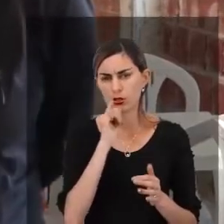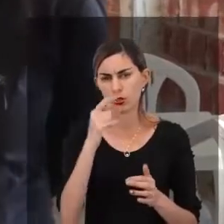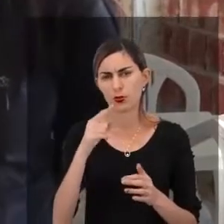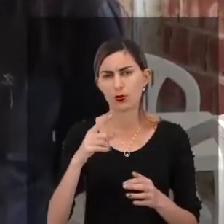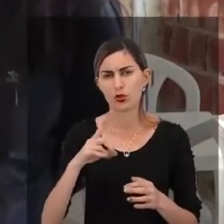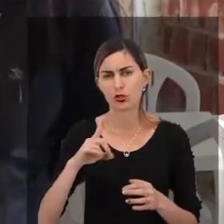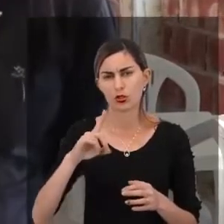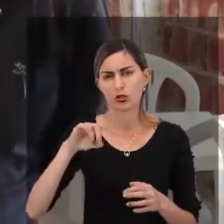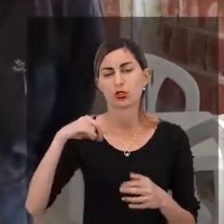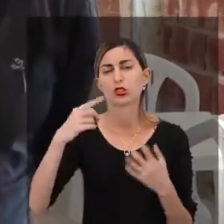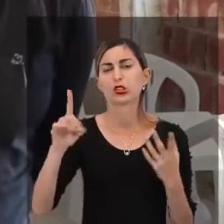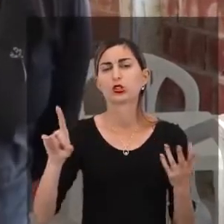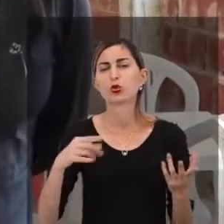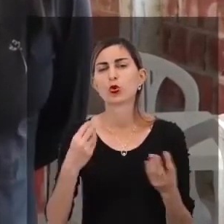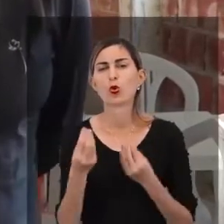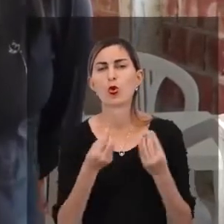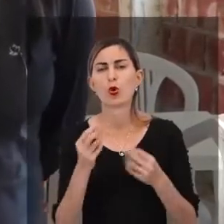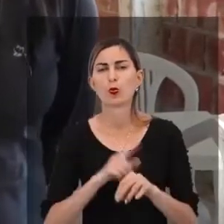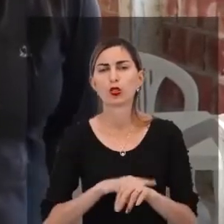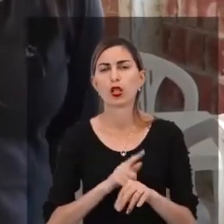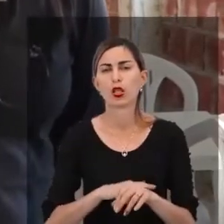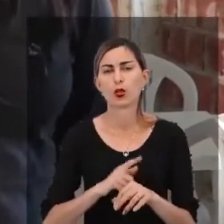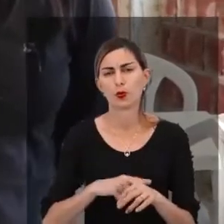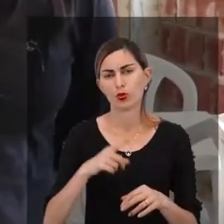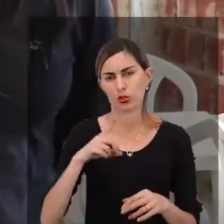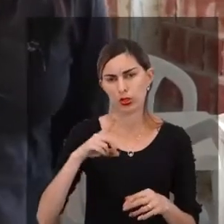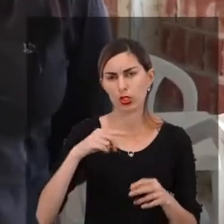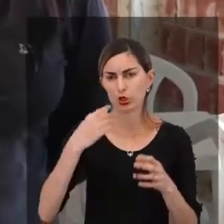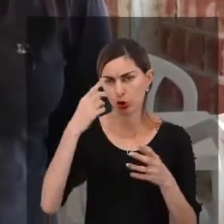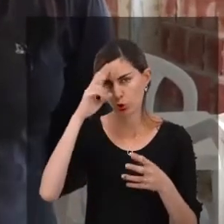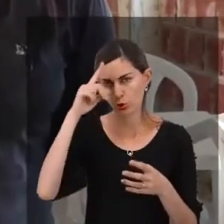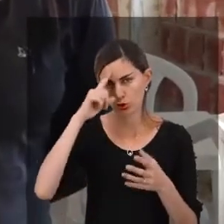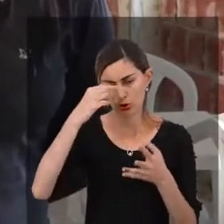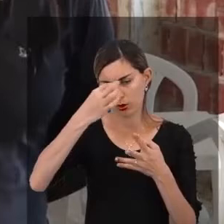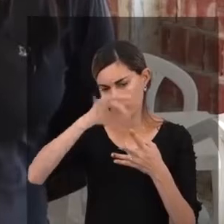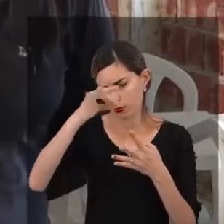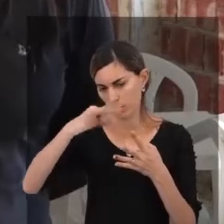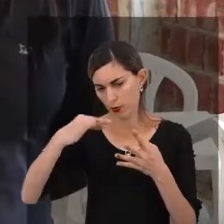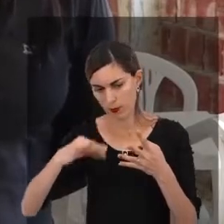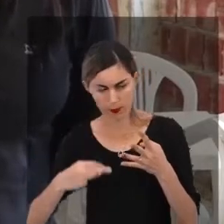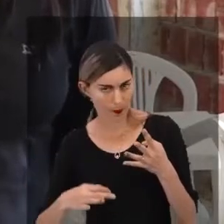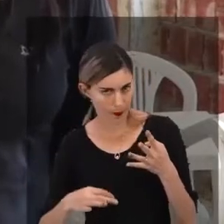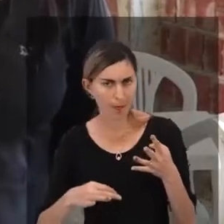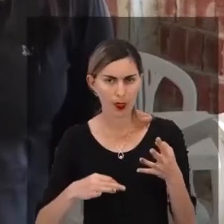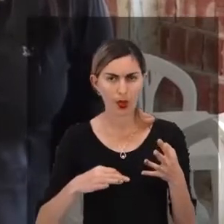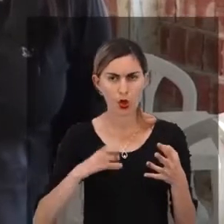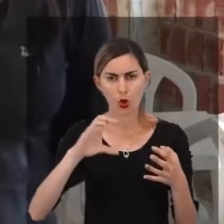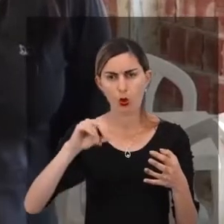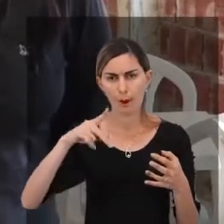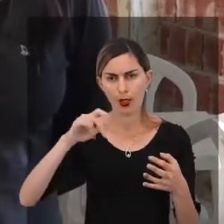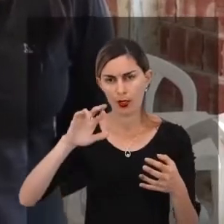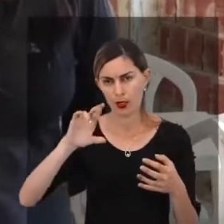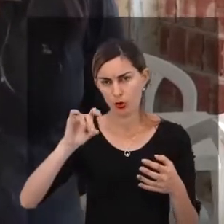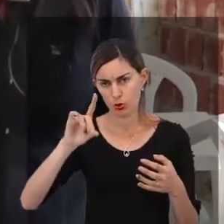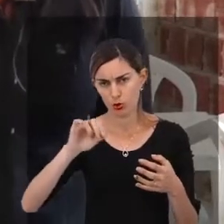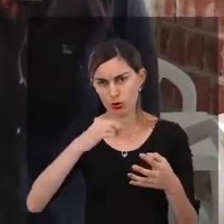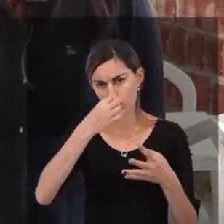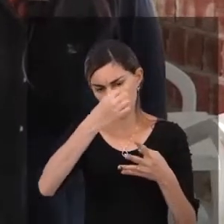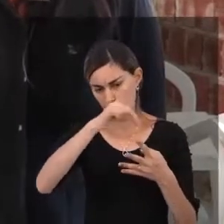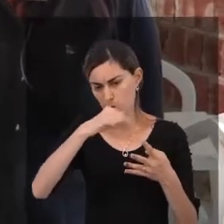por exemplo, vocês fazem diariamente? Como é que funciona? Diariamente a gente tem um checklist, né, que fica com os